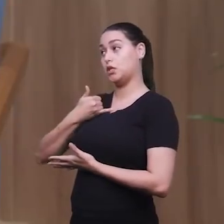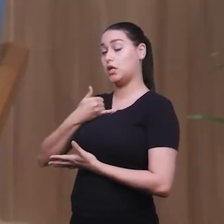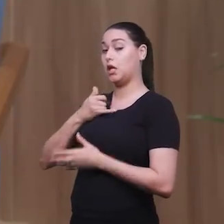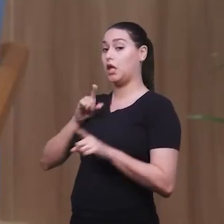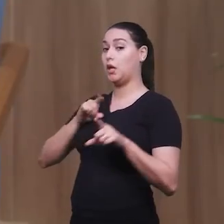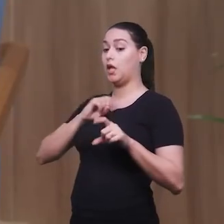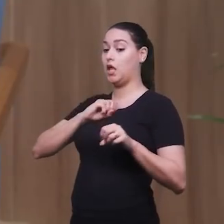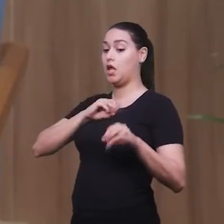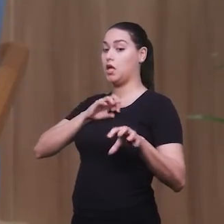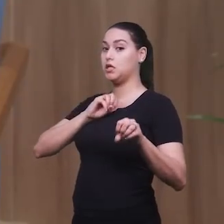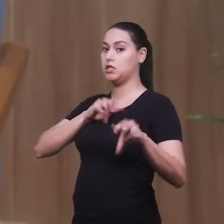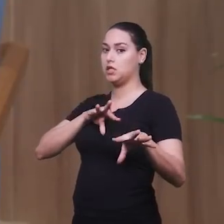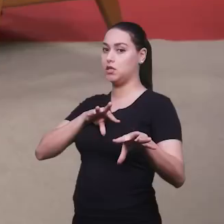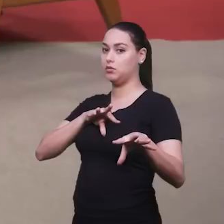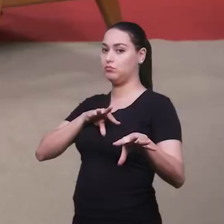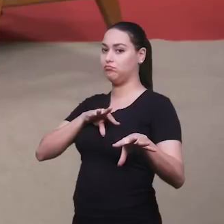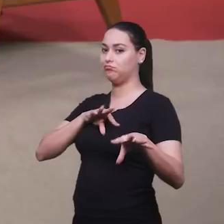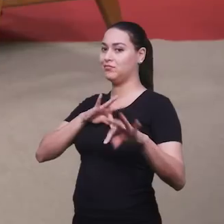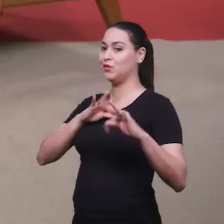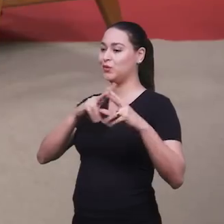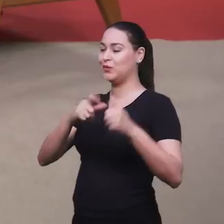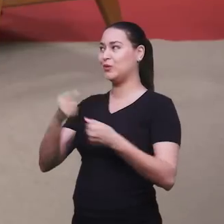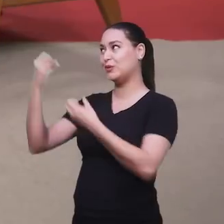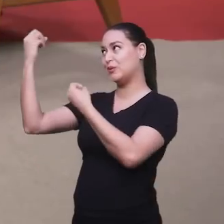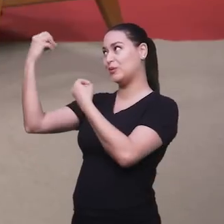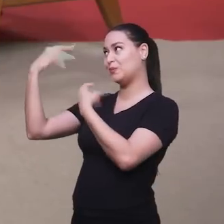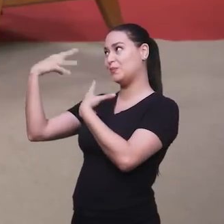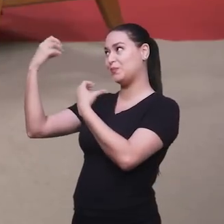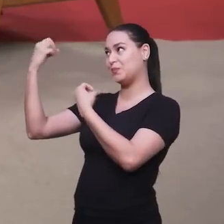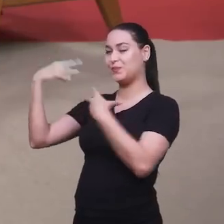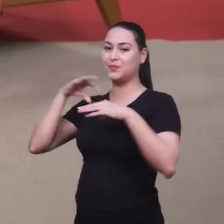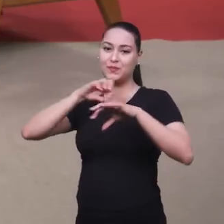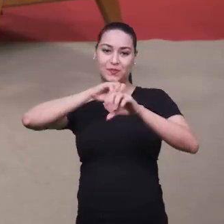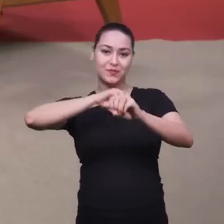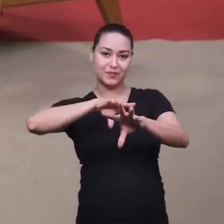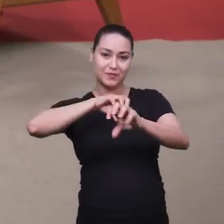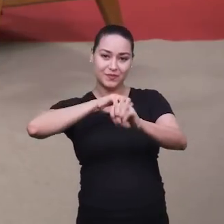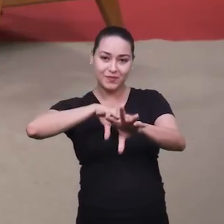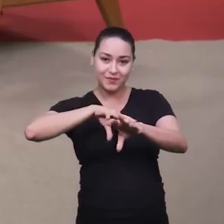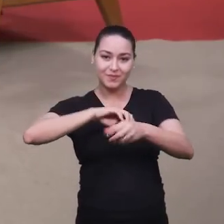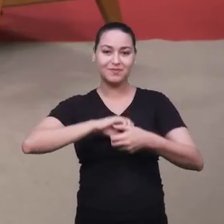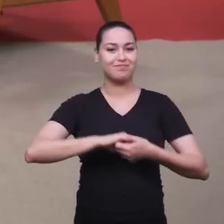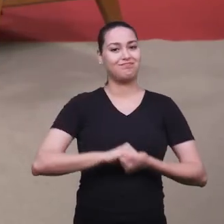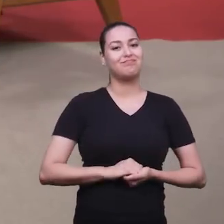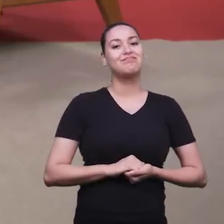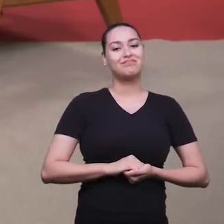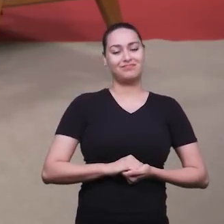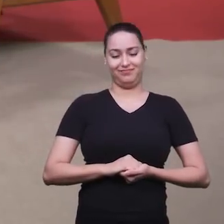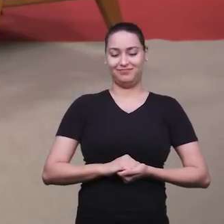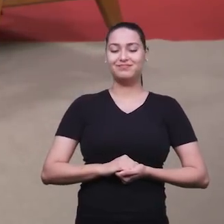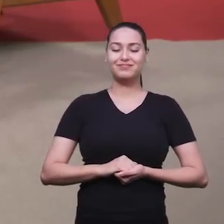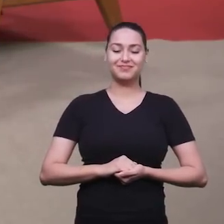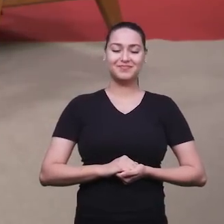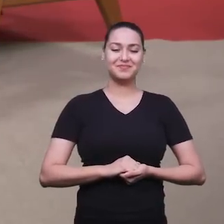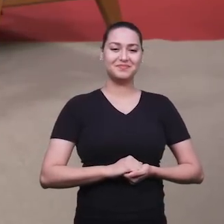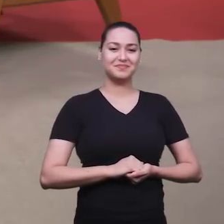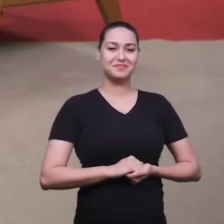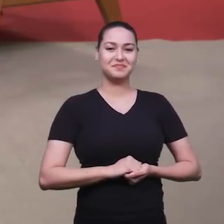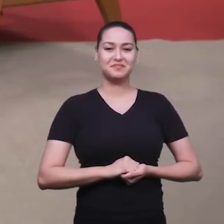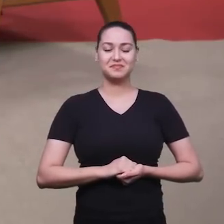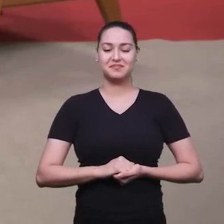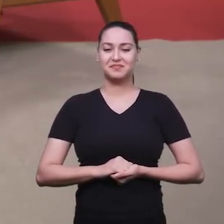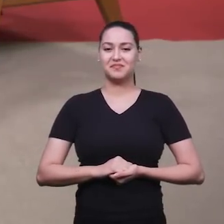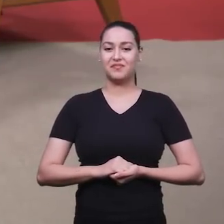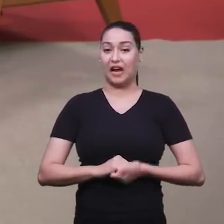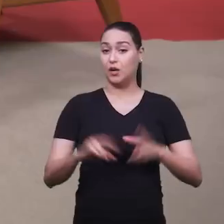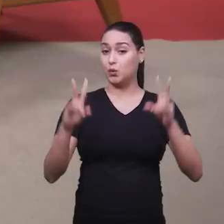também vos ensino. Então, essa é a direção e o papel da igreja nesse contexto. Vamos lá, vamos ler um texto, você